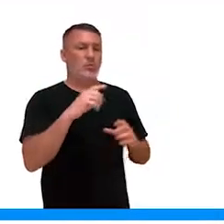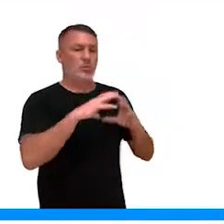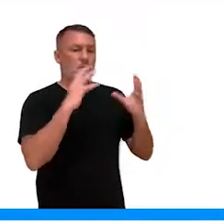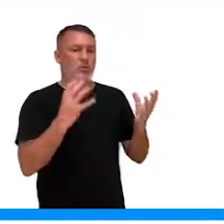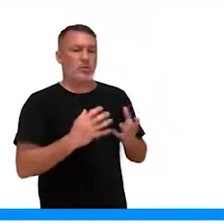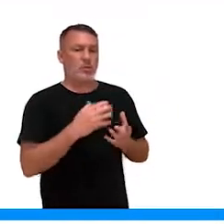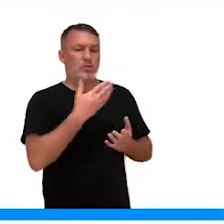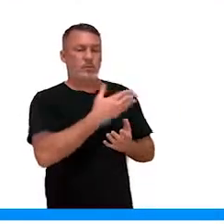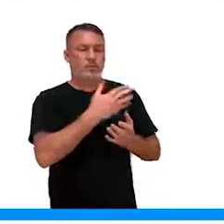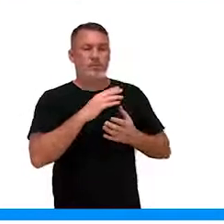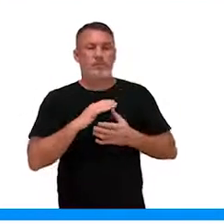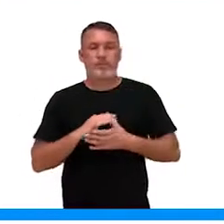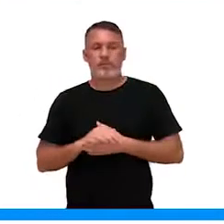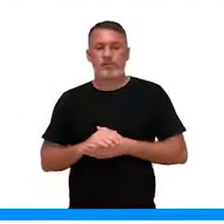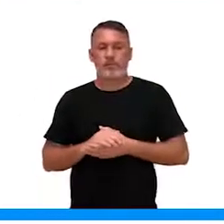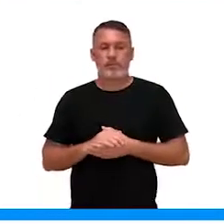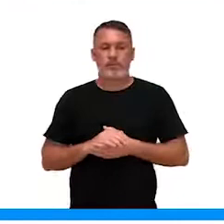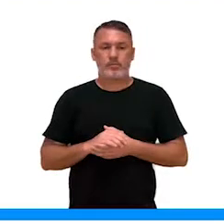para vocês na imagem.